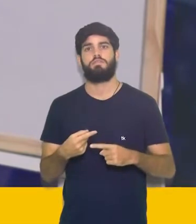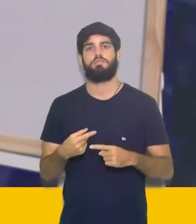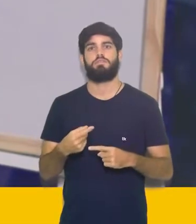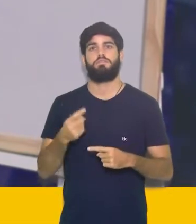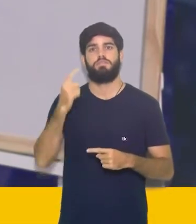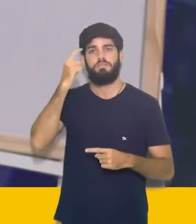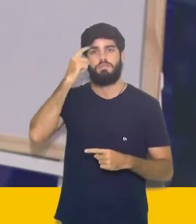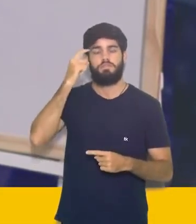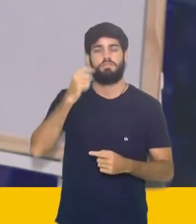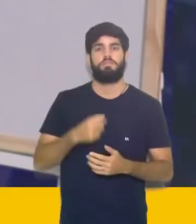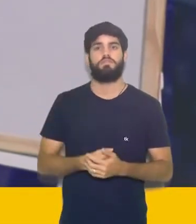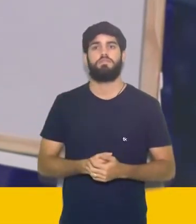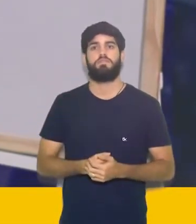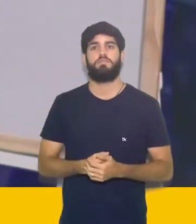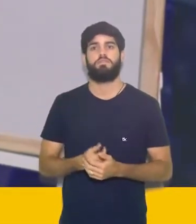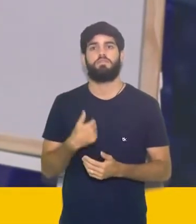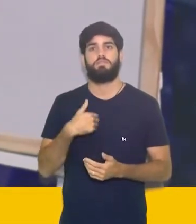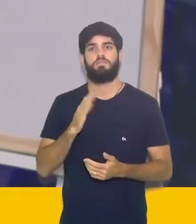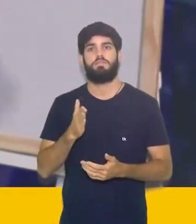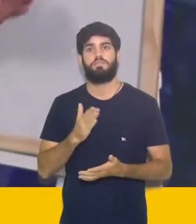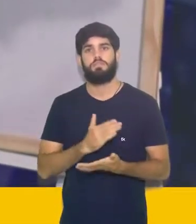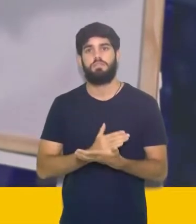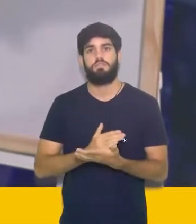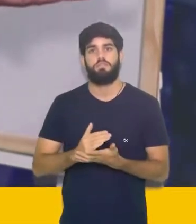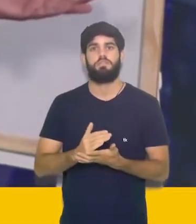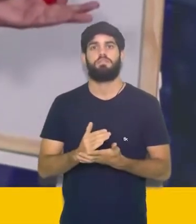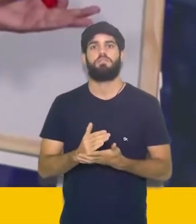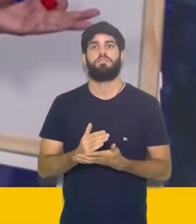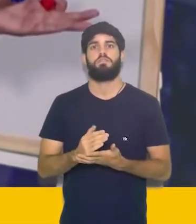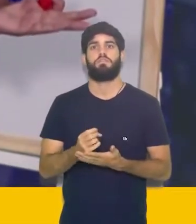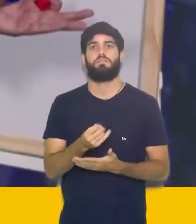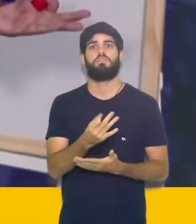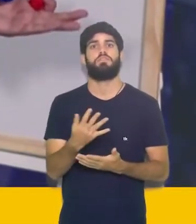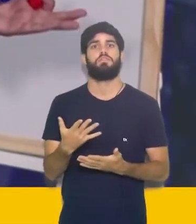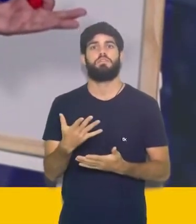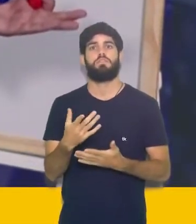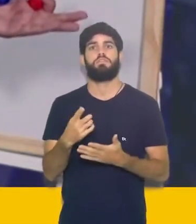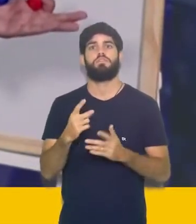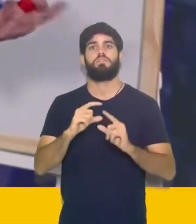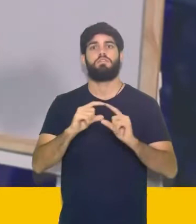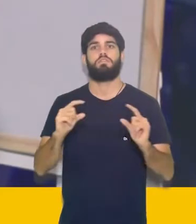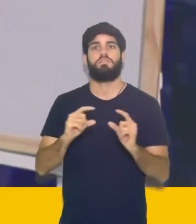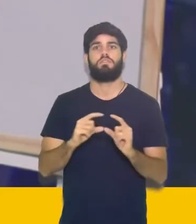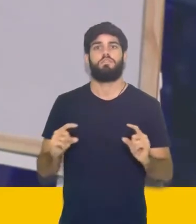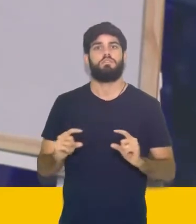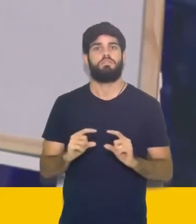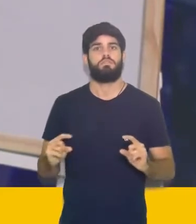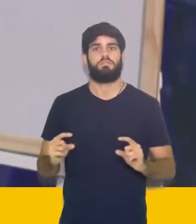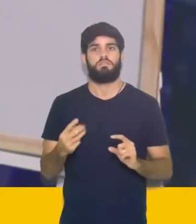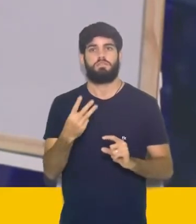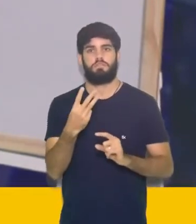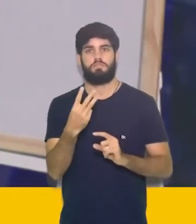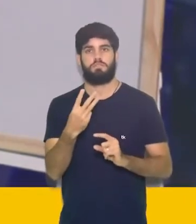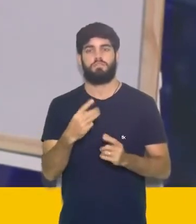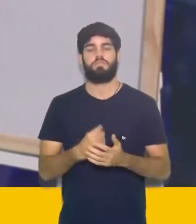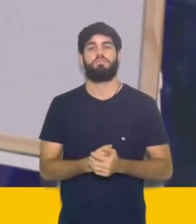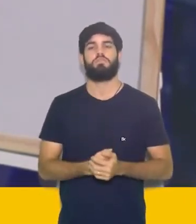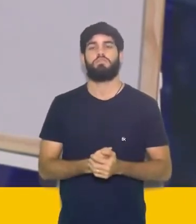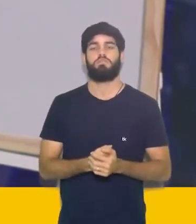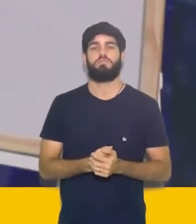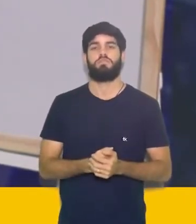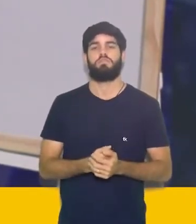exemplo, quando eu estou em sala, eu já começo para os meninos. Quantos períodos tem que ter um parágrafo? 3, Consuelo